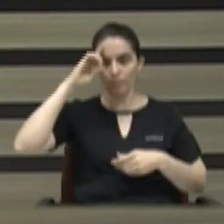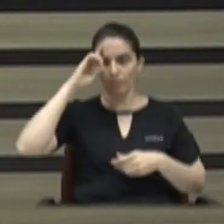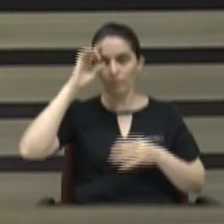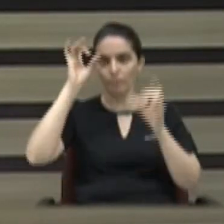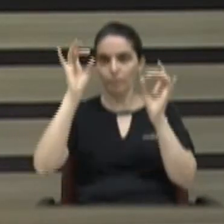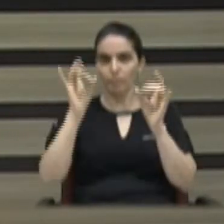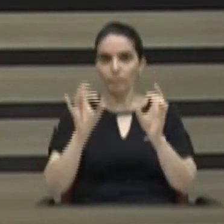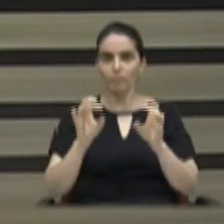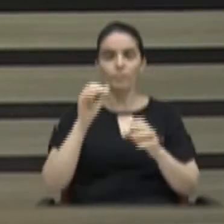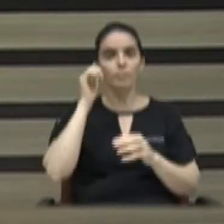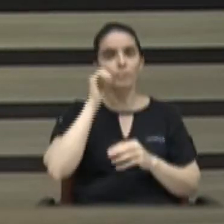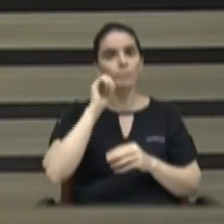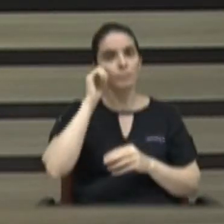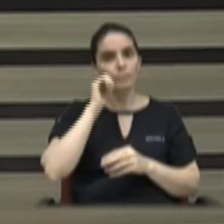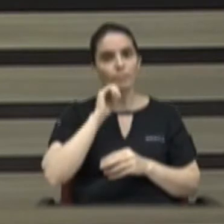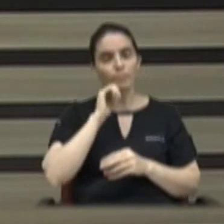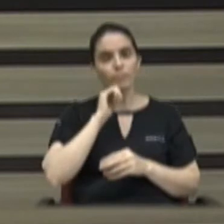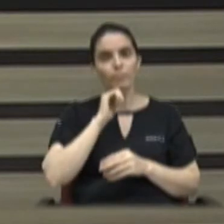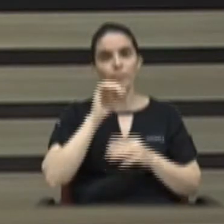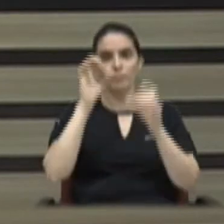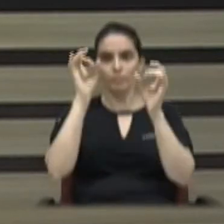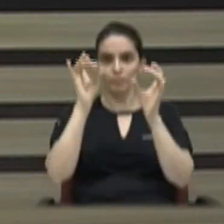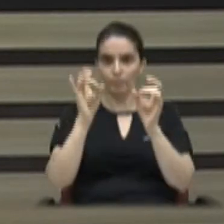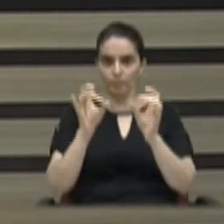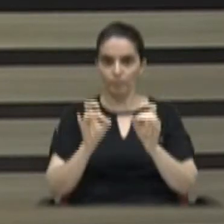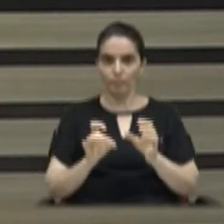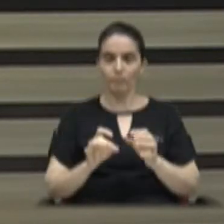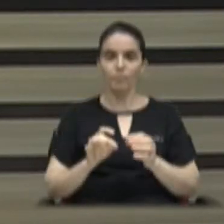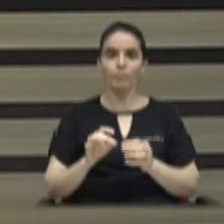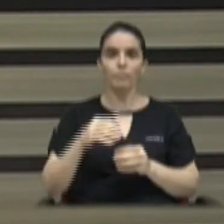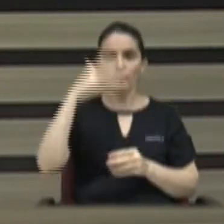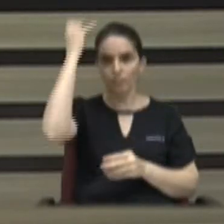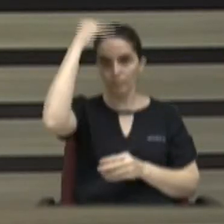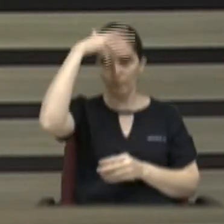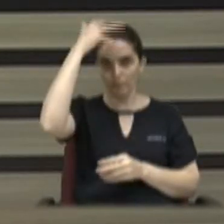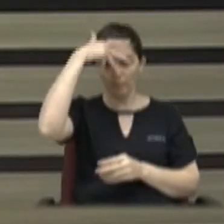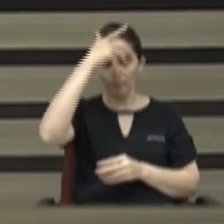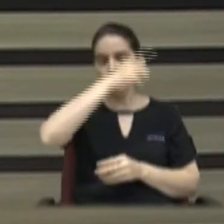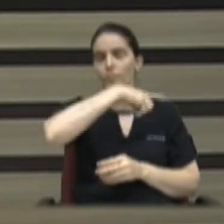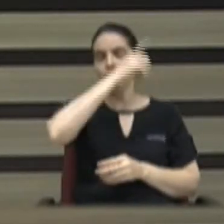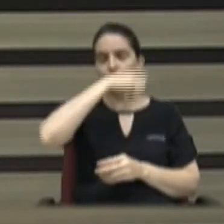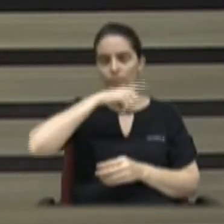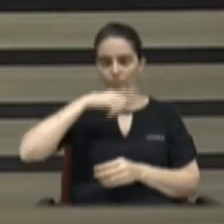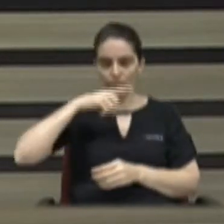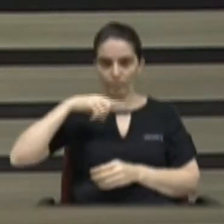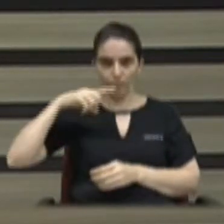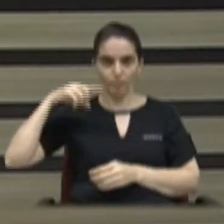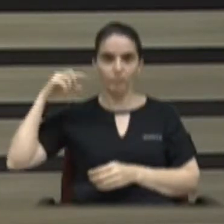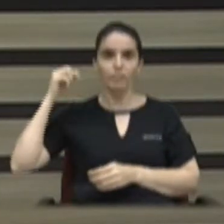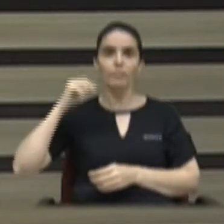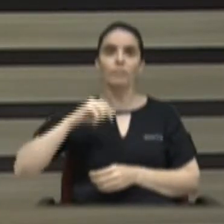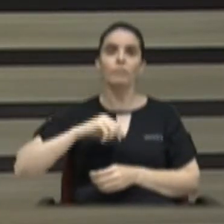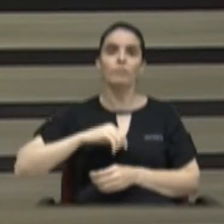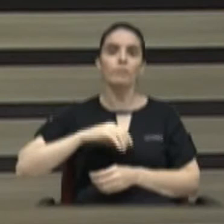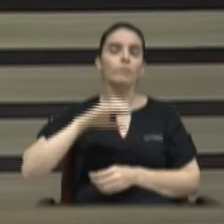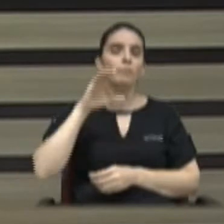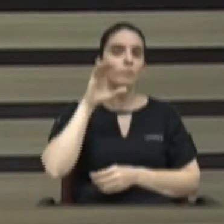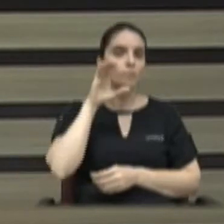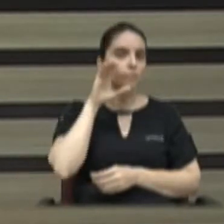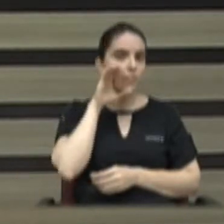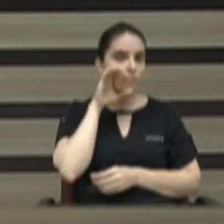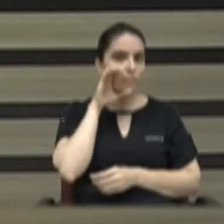das Mulheres, em especial a vereadora Érica Tanque, doutora Mayra Costa, vereadora Constância